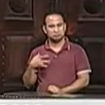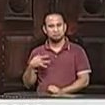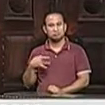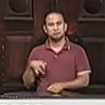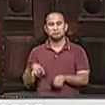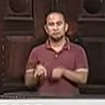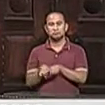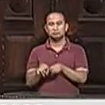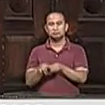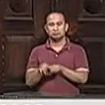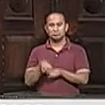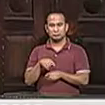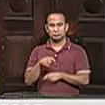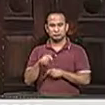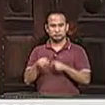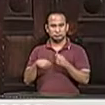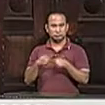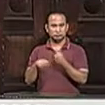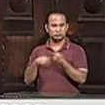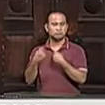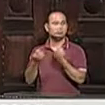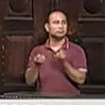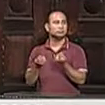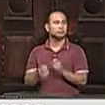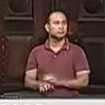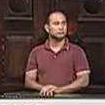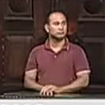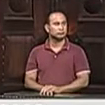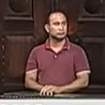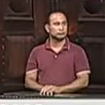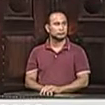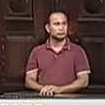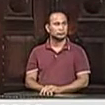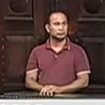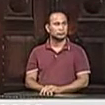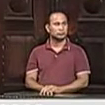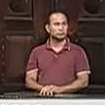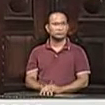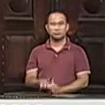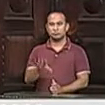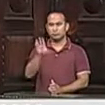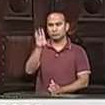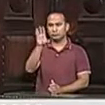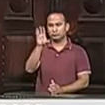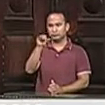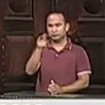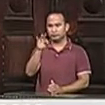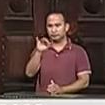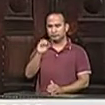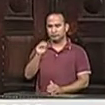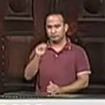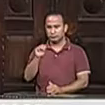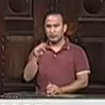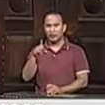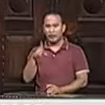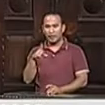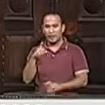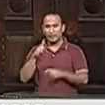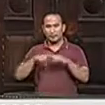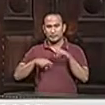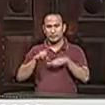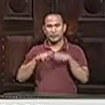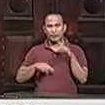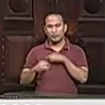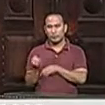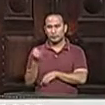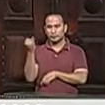sua autonomia enquanto sujeitos. Os CAPs são uma ferramenta fundamental